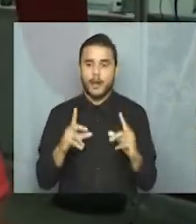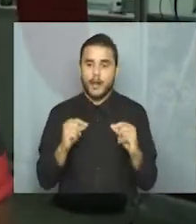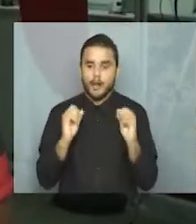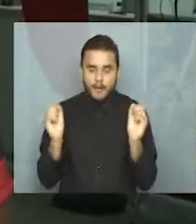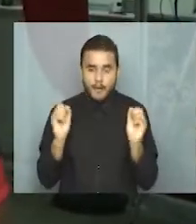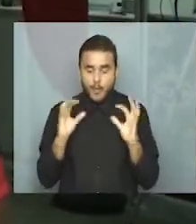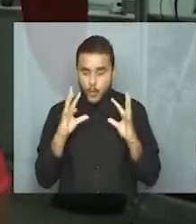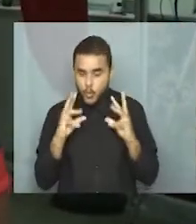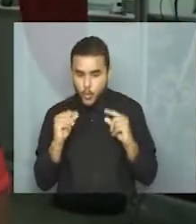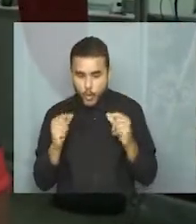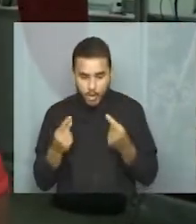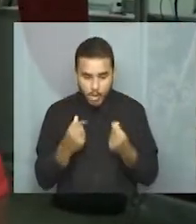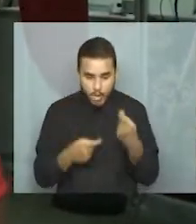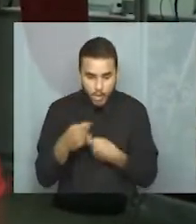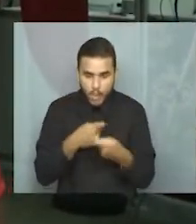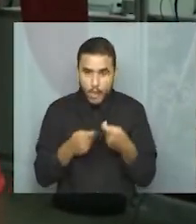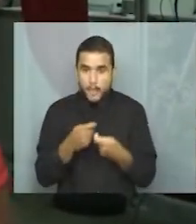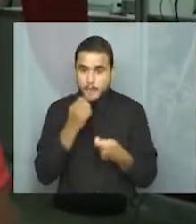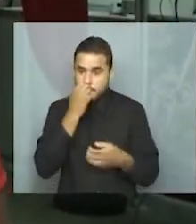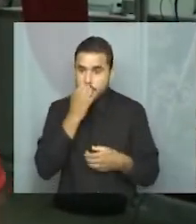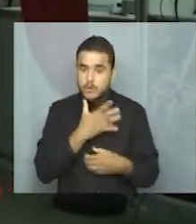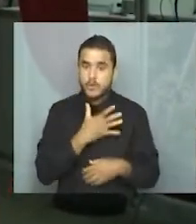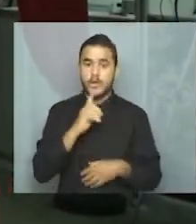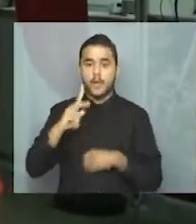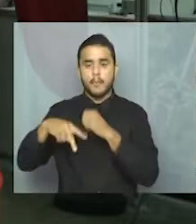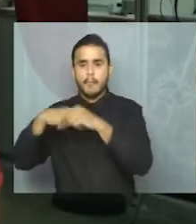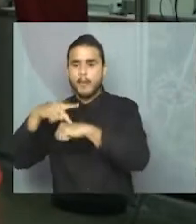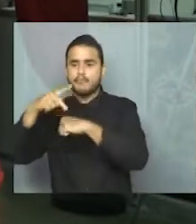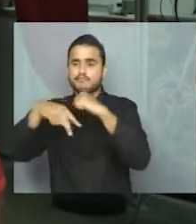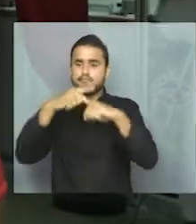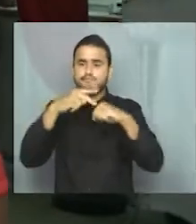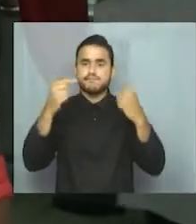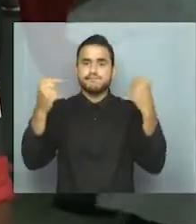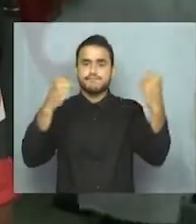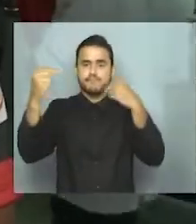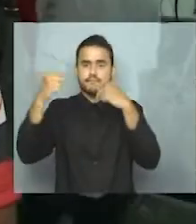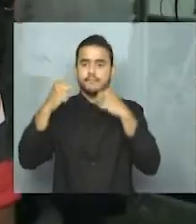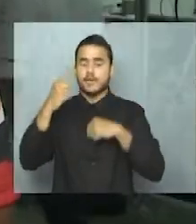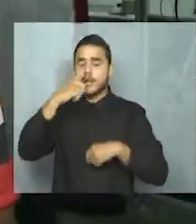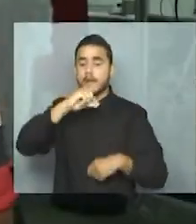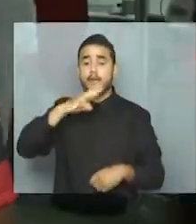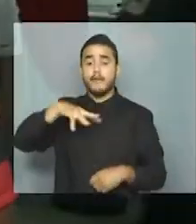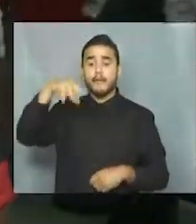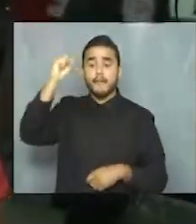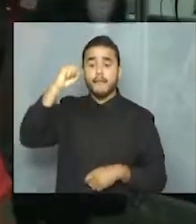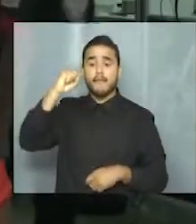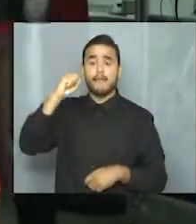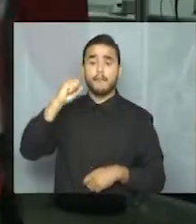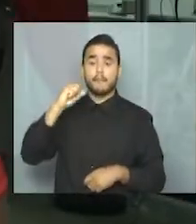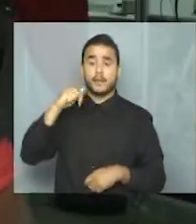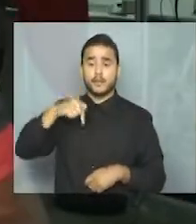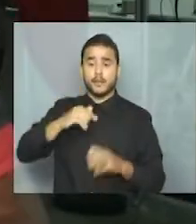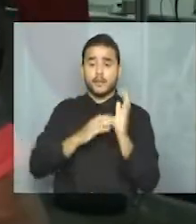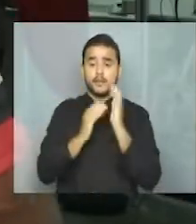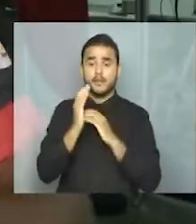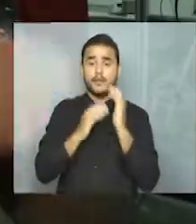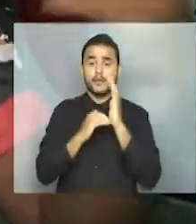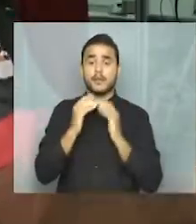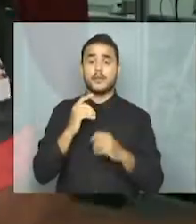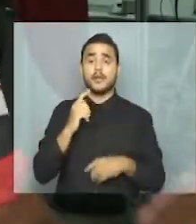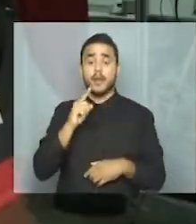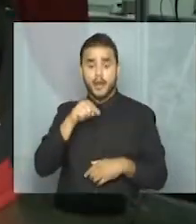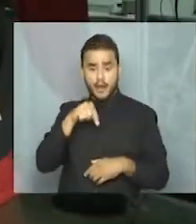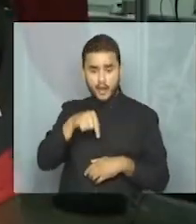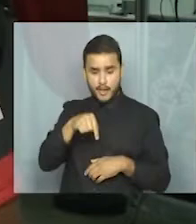criando também um intercâmbio entre países, no qual vocês já puderam ver que o campeão do evento aqui do Eusébio vai estar